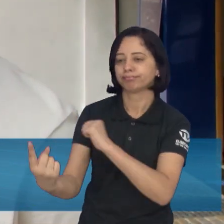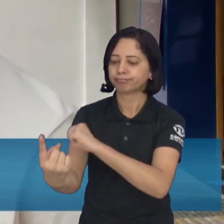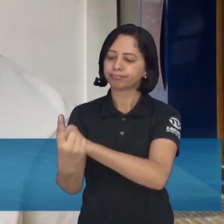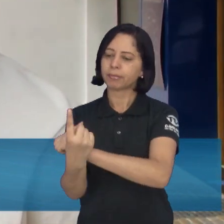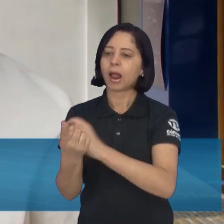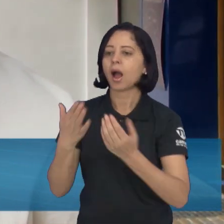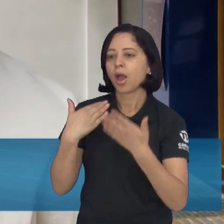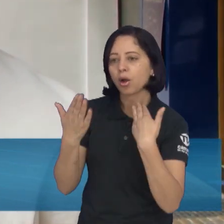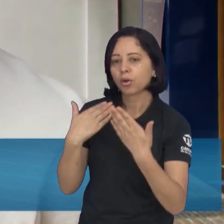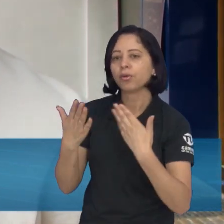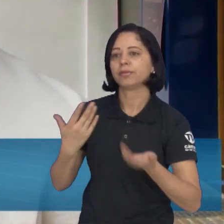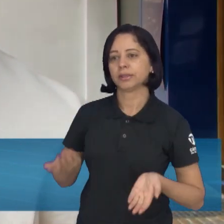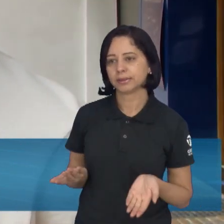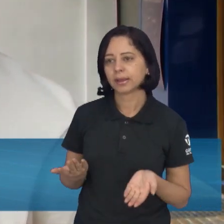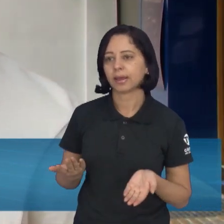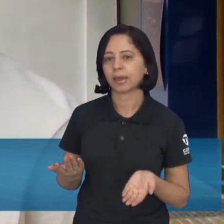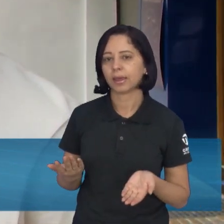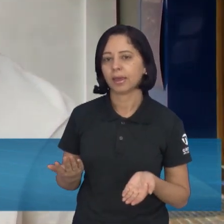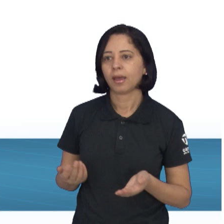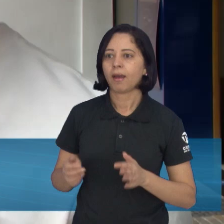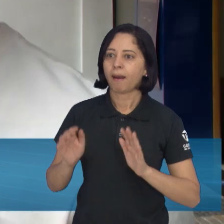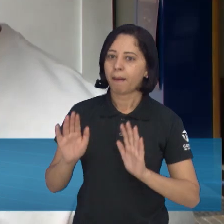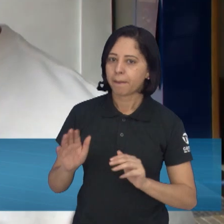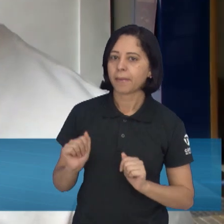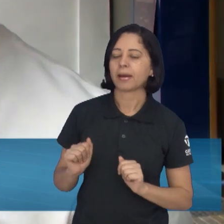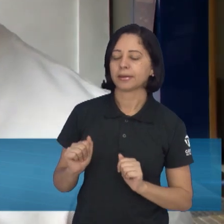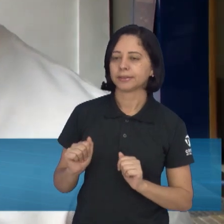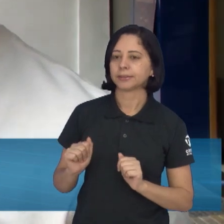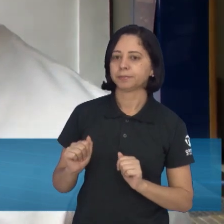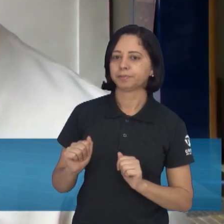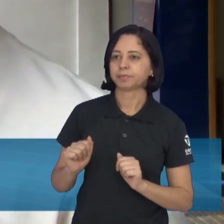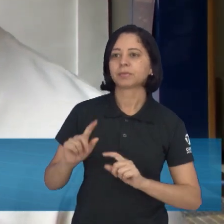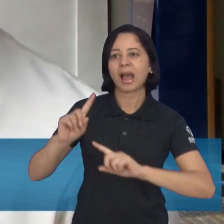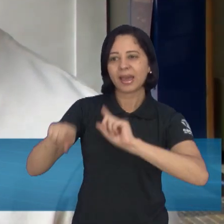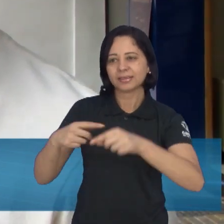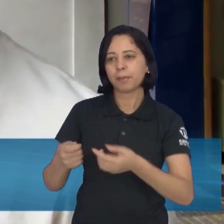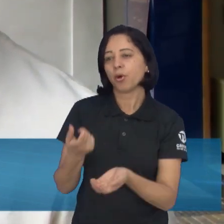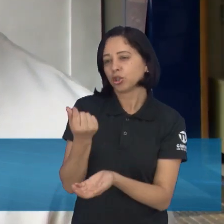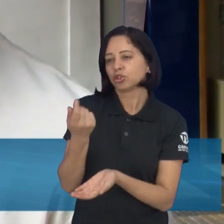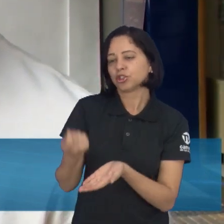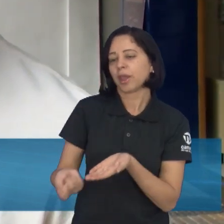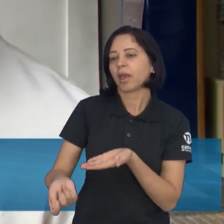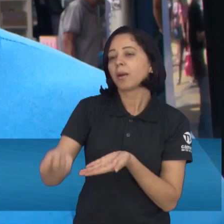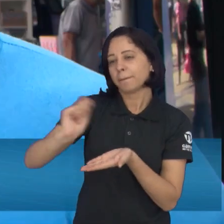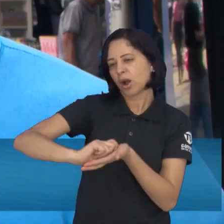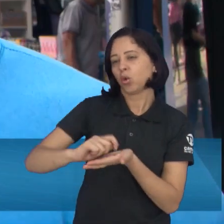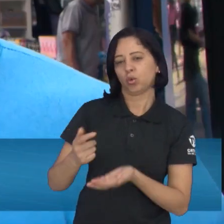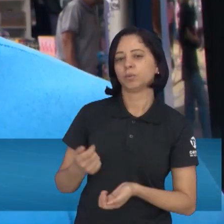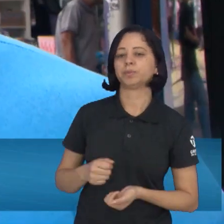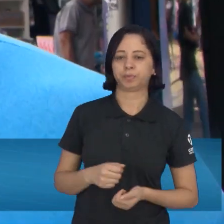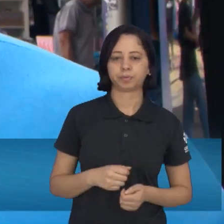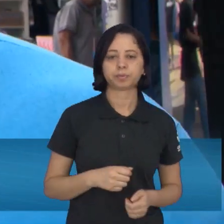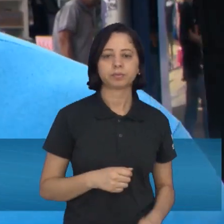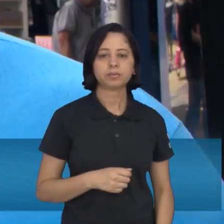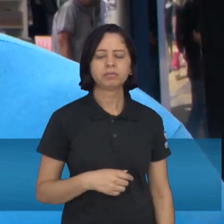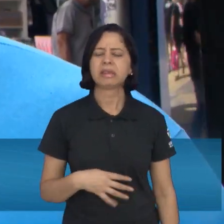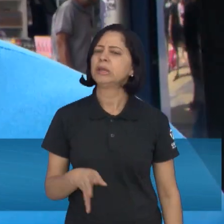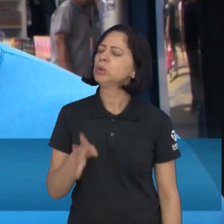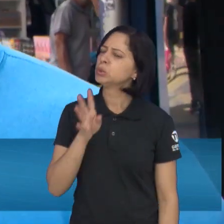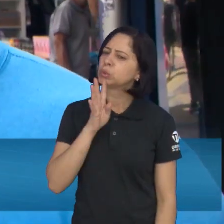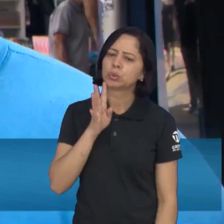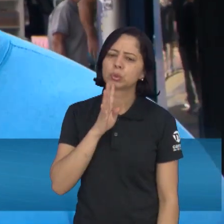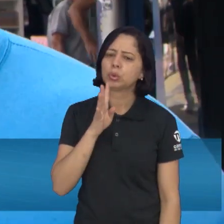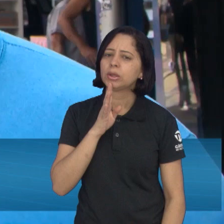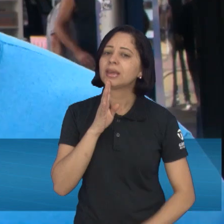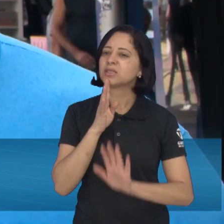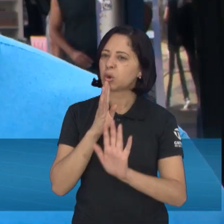da parte deles, eu tive que conversar com pessoas superiores. Eles me tornaram o valor, então não precisei acionar o Código de Consumidor. Olha, eu não conheço, mas eu